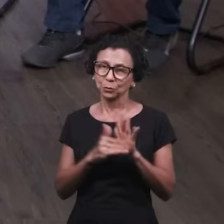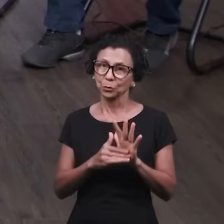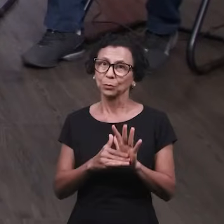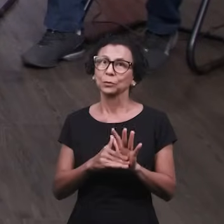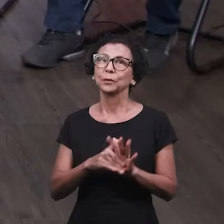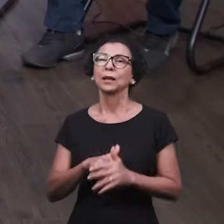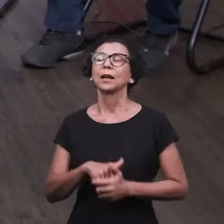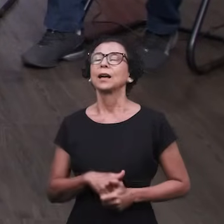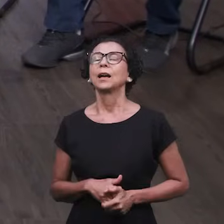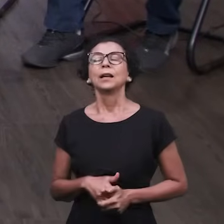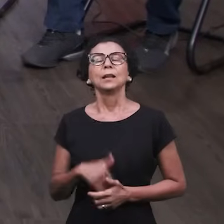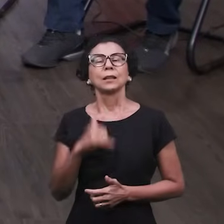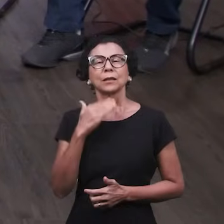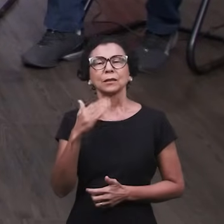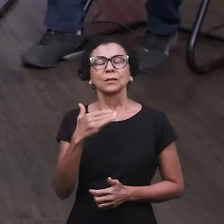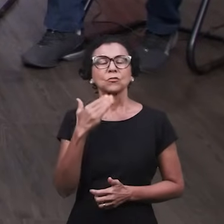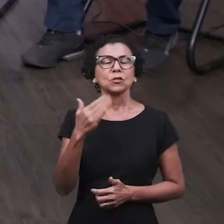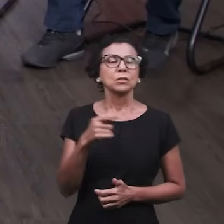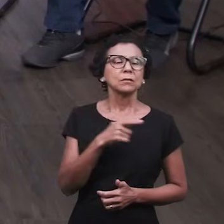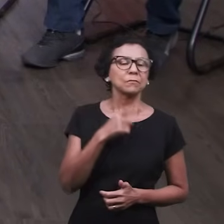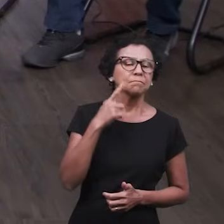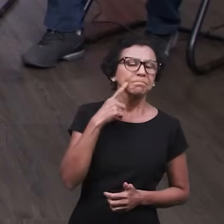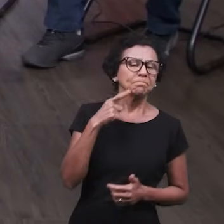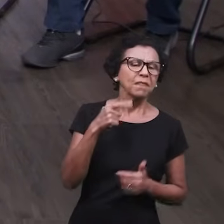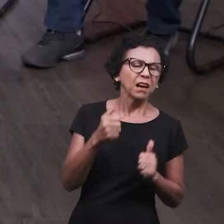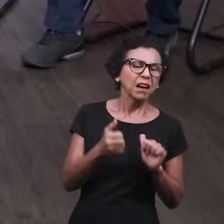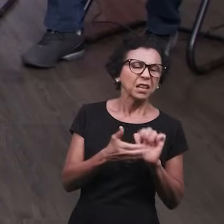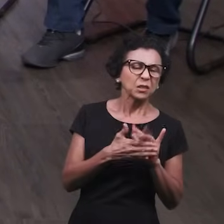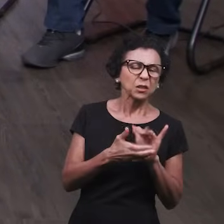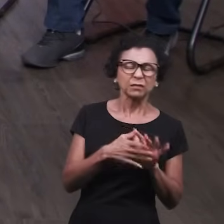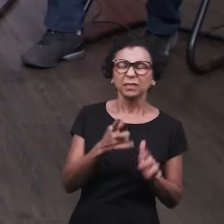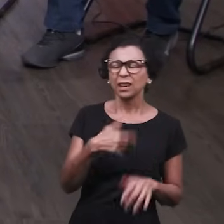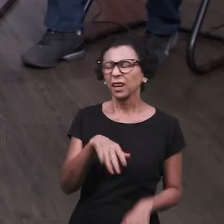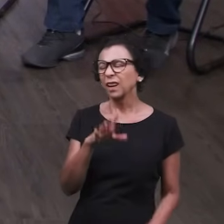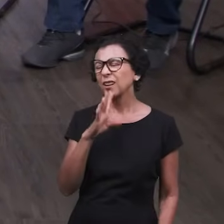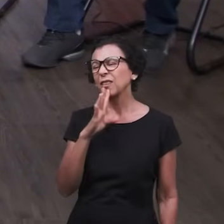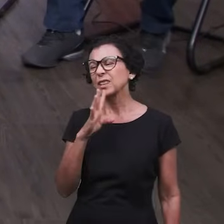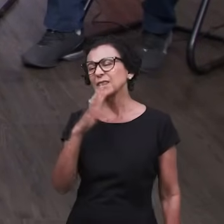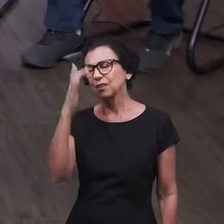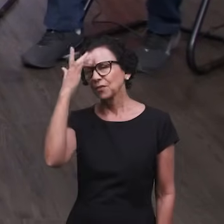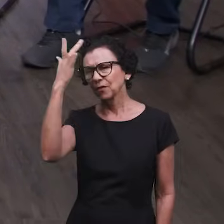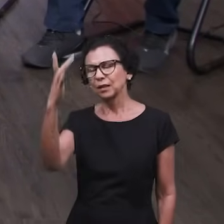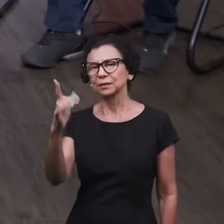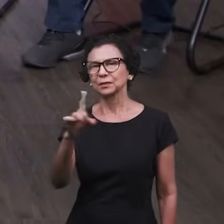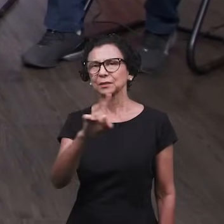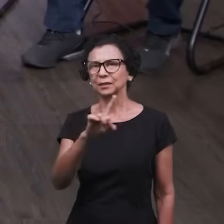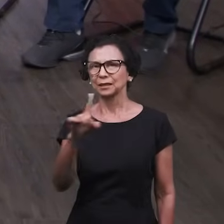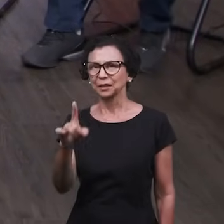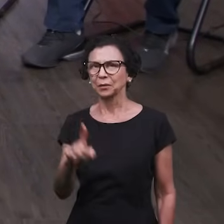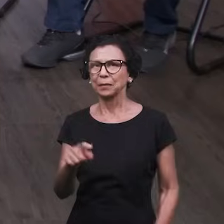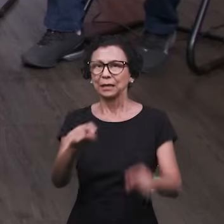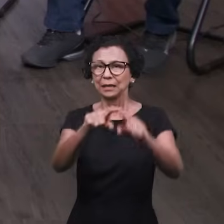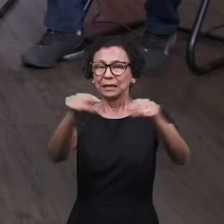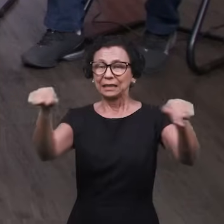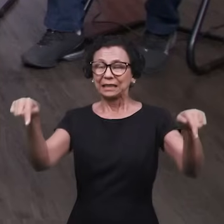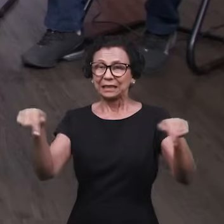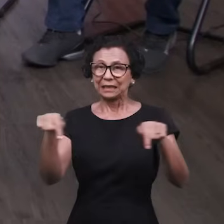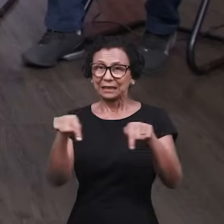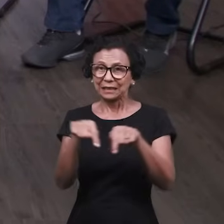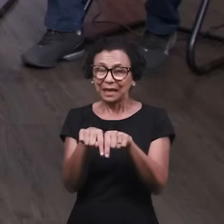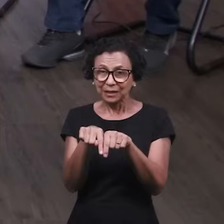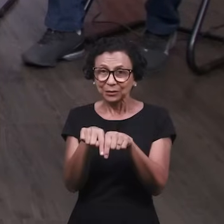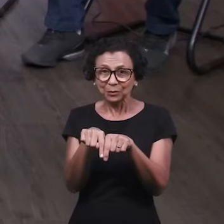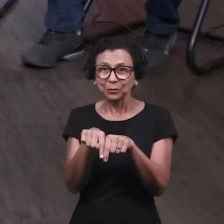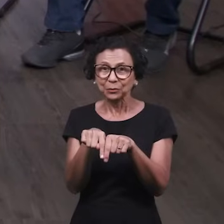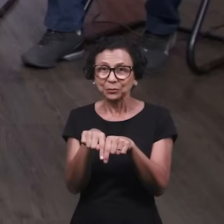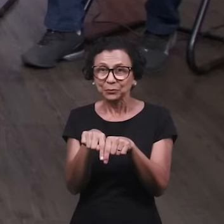É muito estudo, não adianta pegar um hino que, mesmo que, esse hino já conheço, tenho facilidade. Na hora de gravar no estúdio, tem